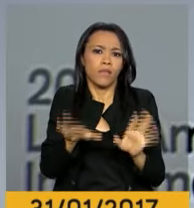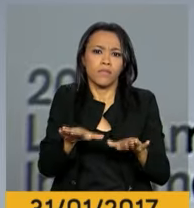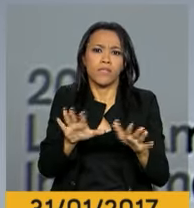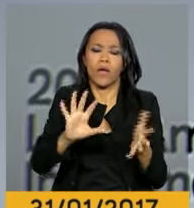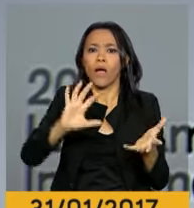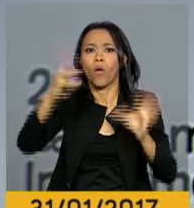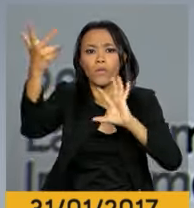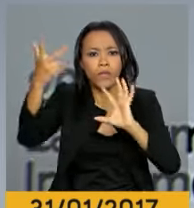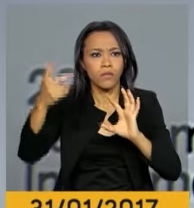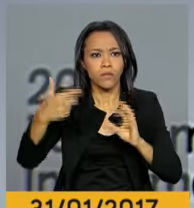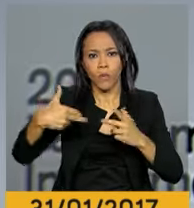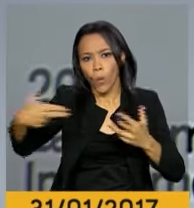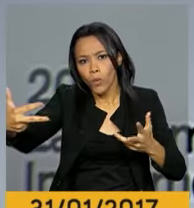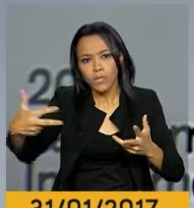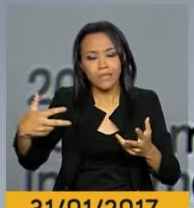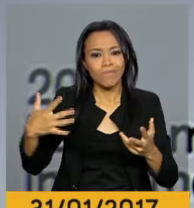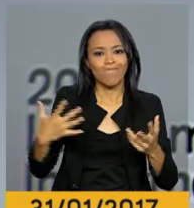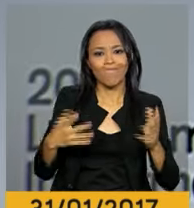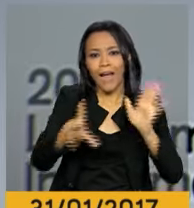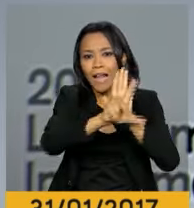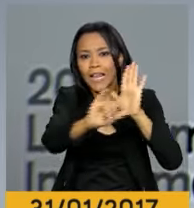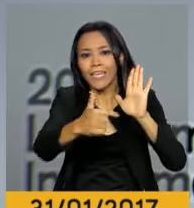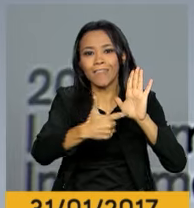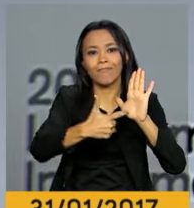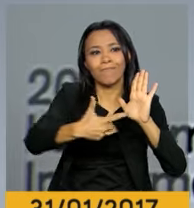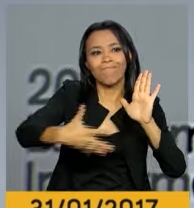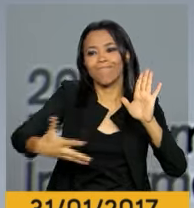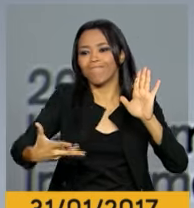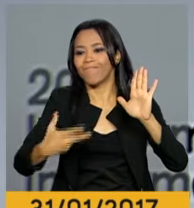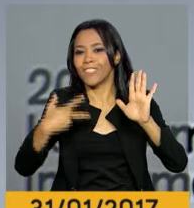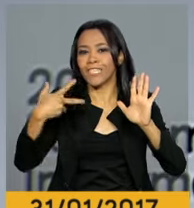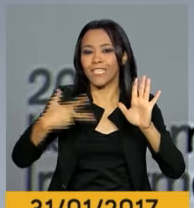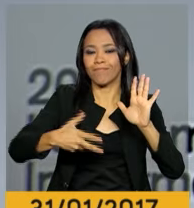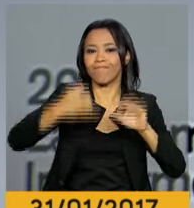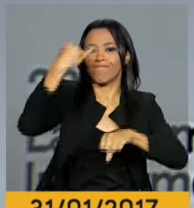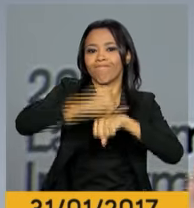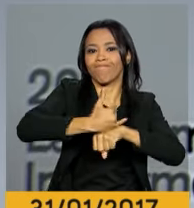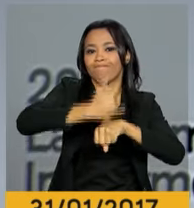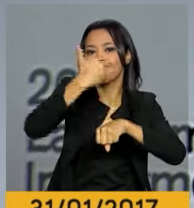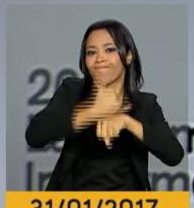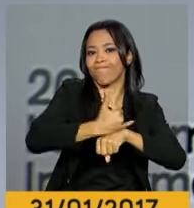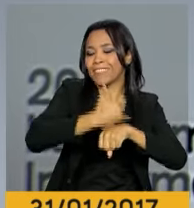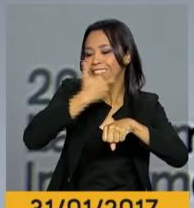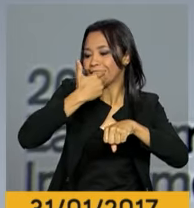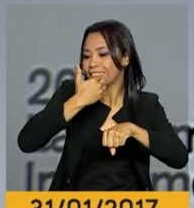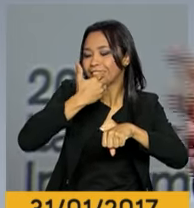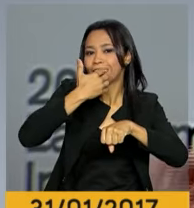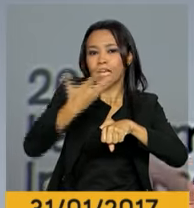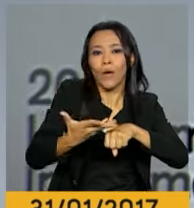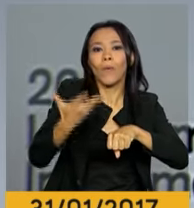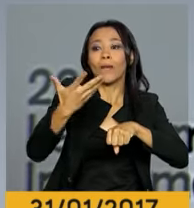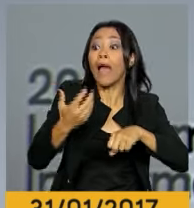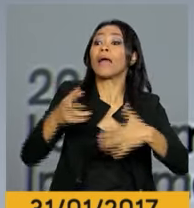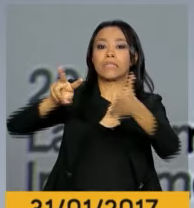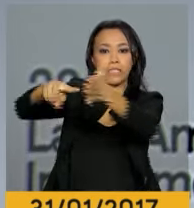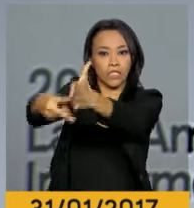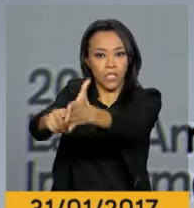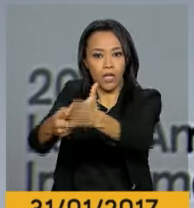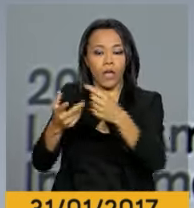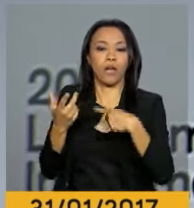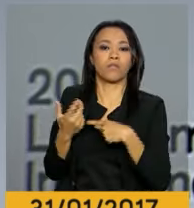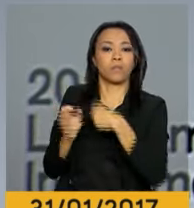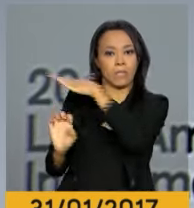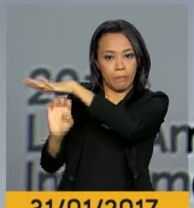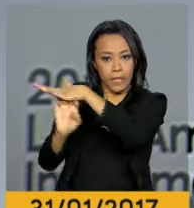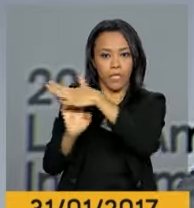eh longas que exigem um acordo entre os sindicatos de Empregados e empregadores